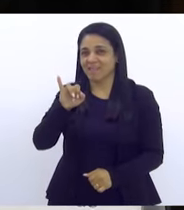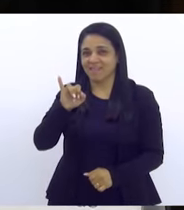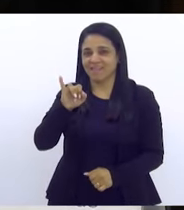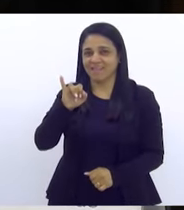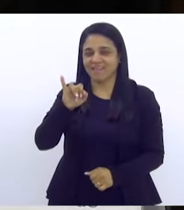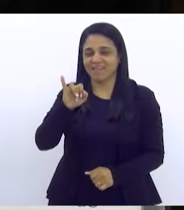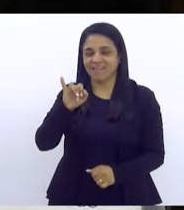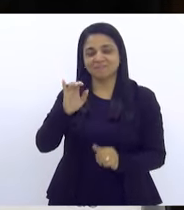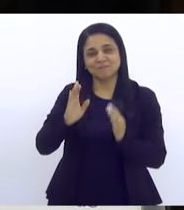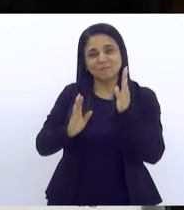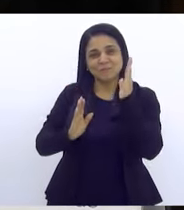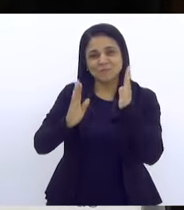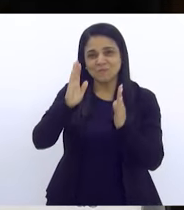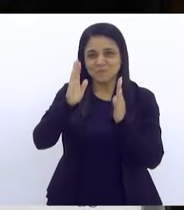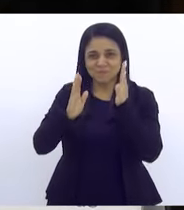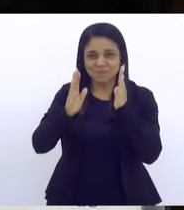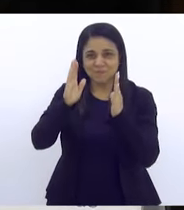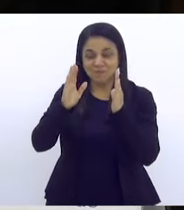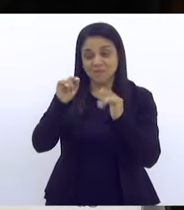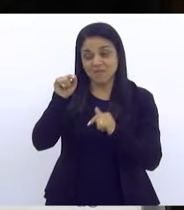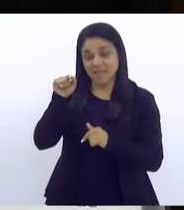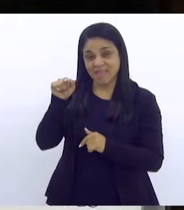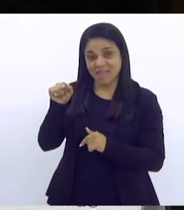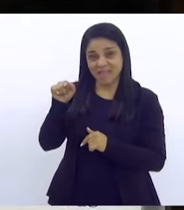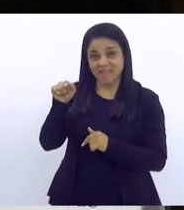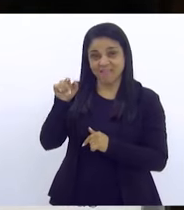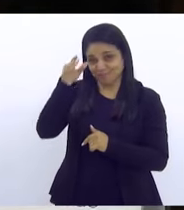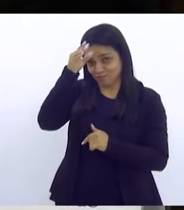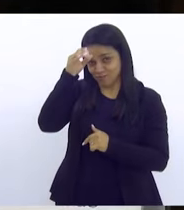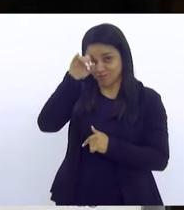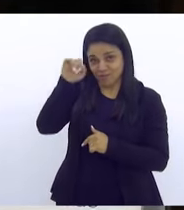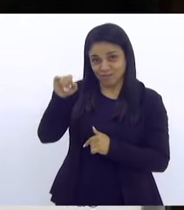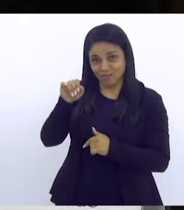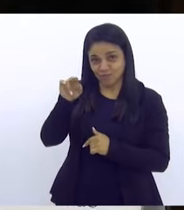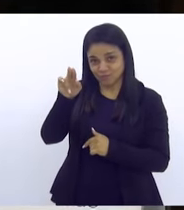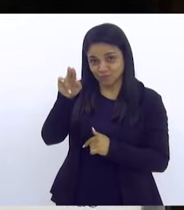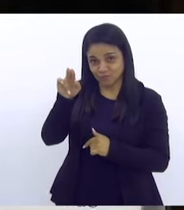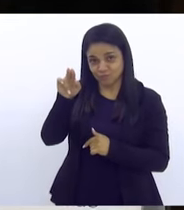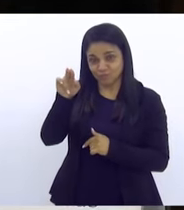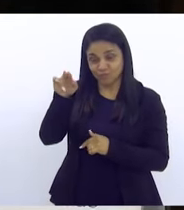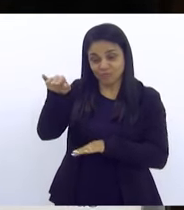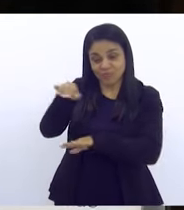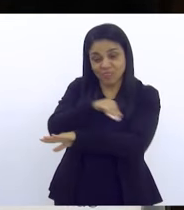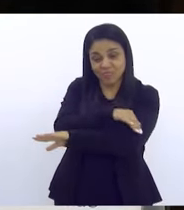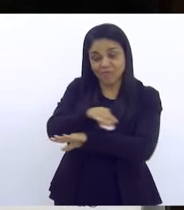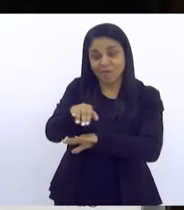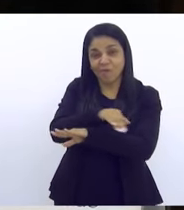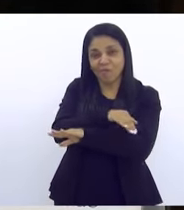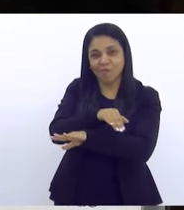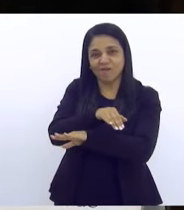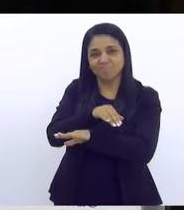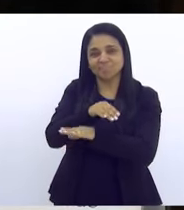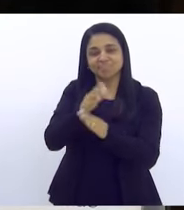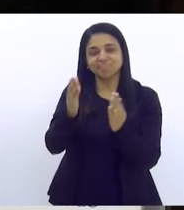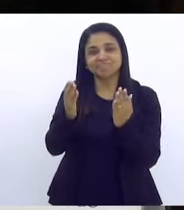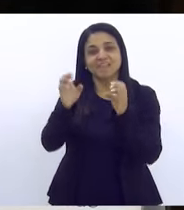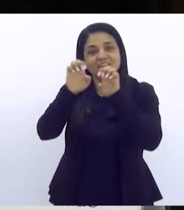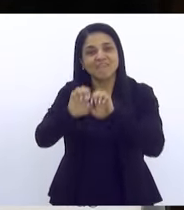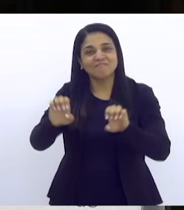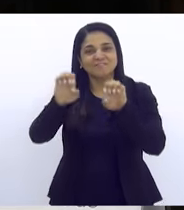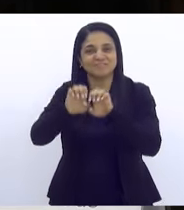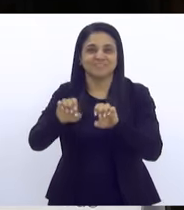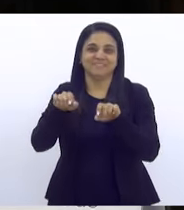que ela, na rua, fazia esse trabalho. Olha que